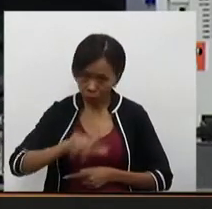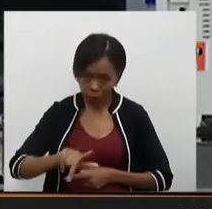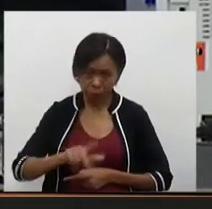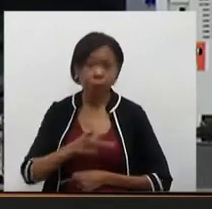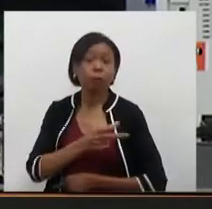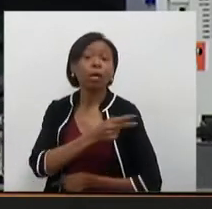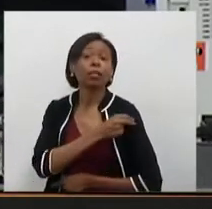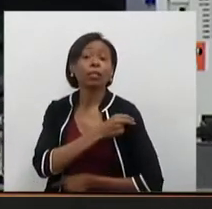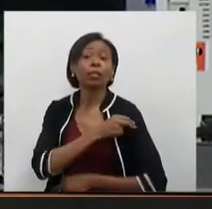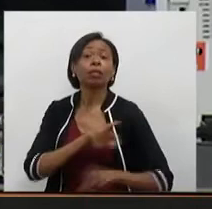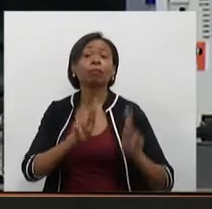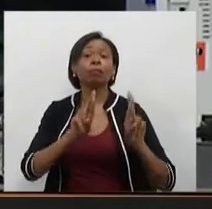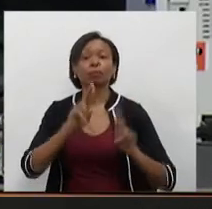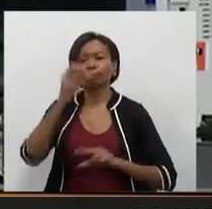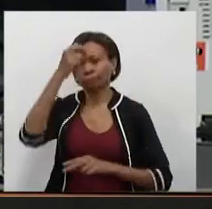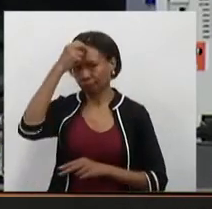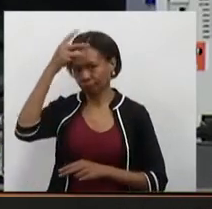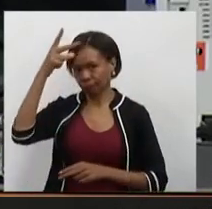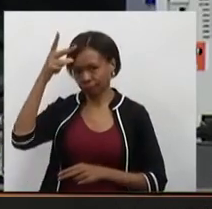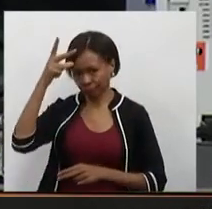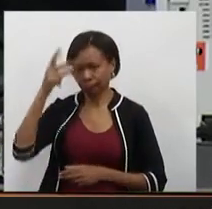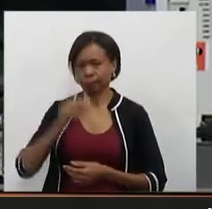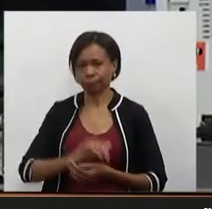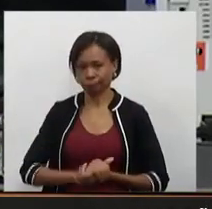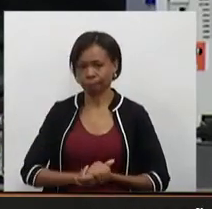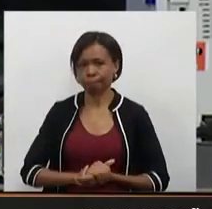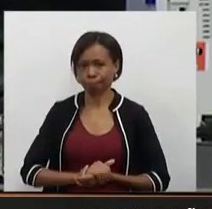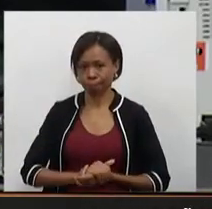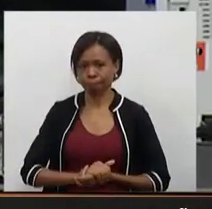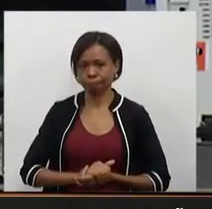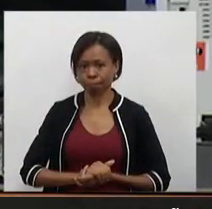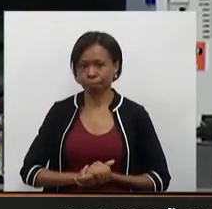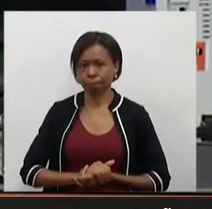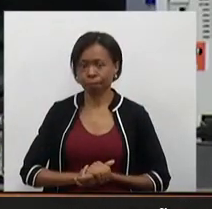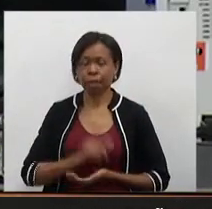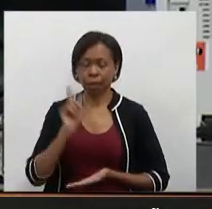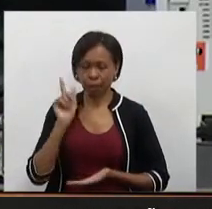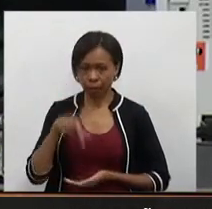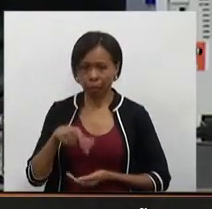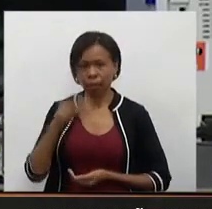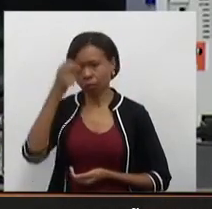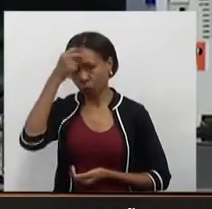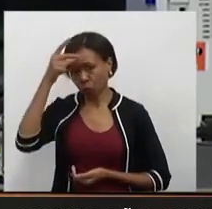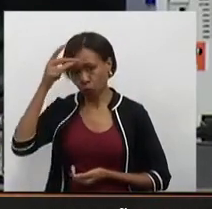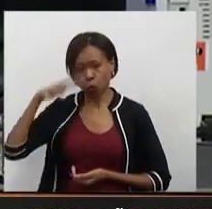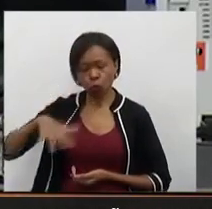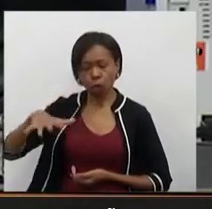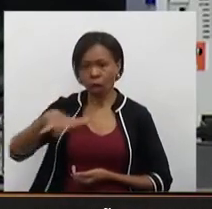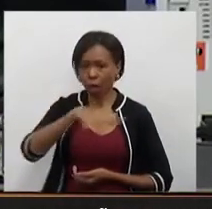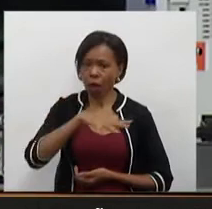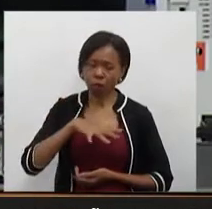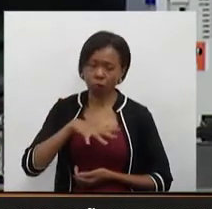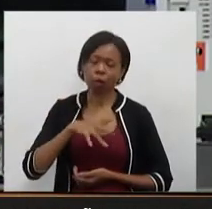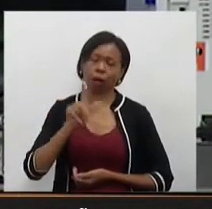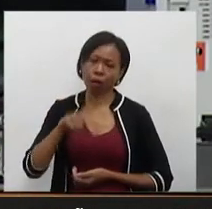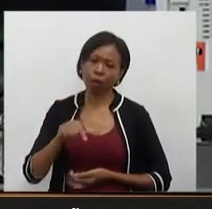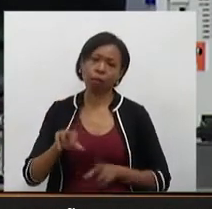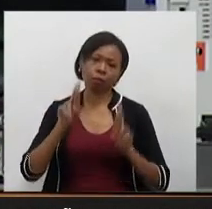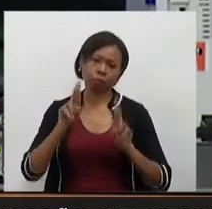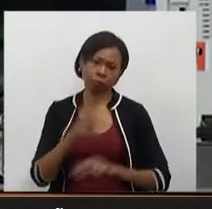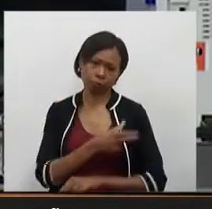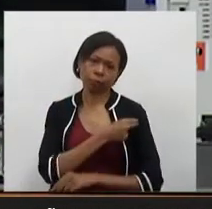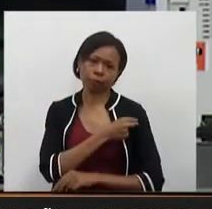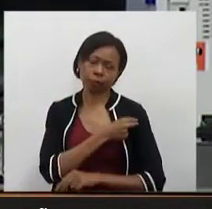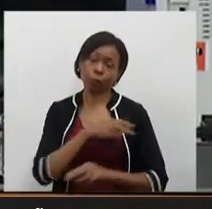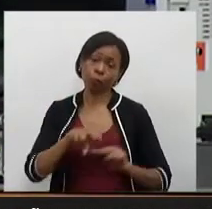as prefeituras. Quem faz a vacinação são as prefeituras. Então, por isso que esse